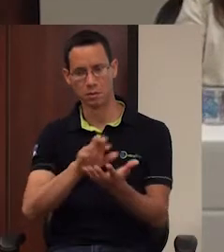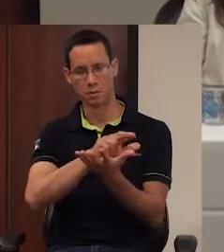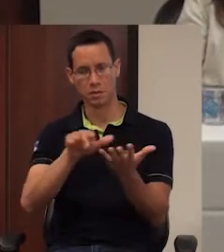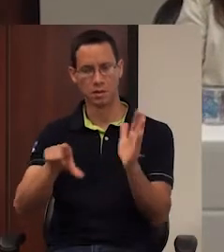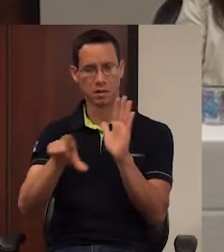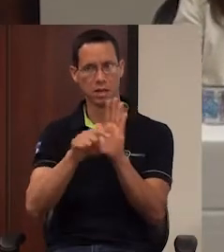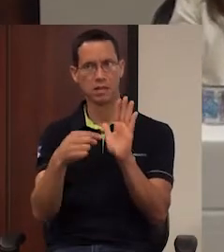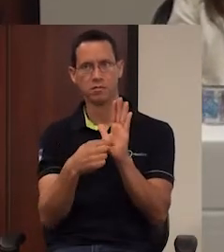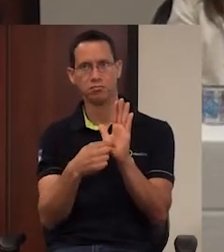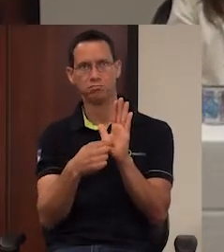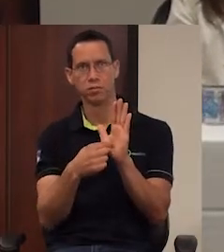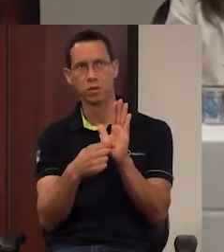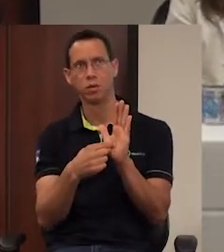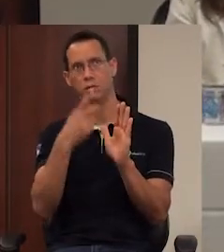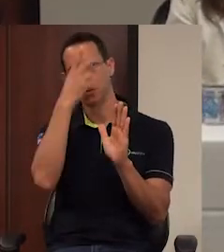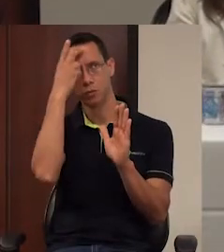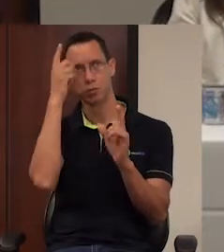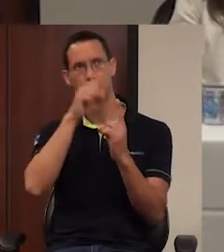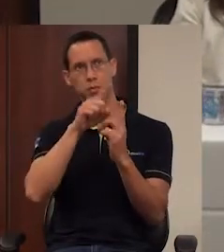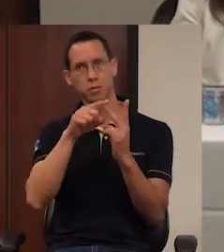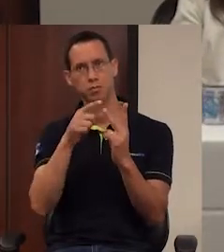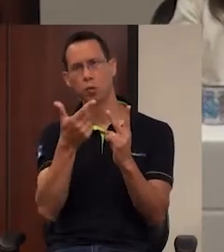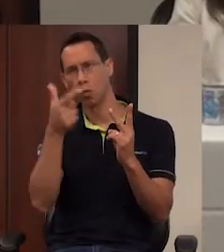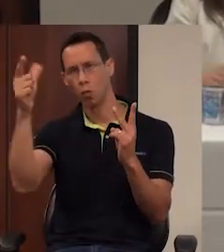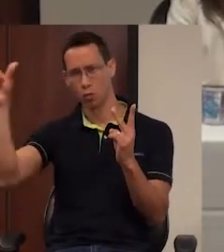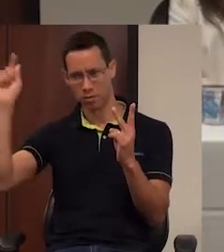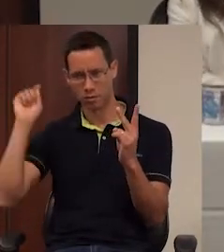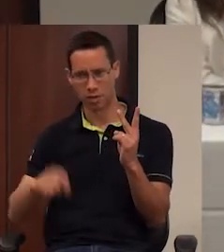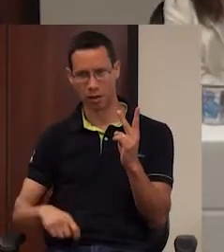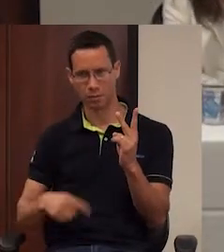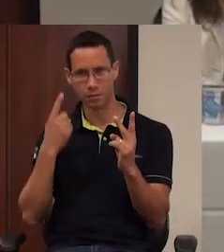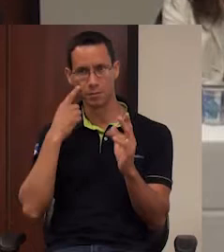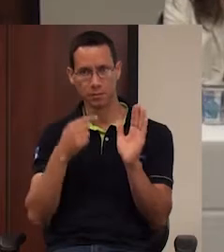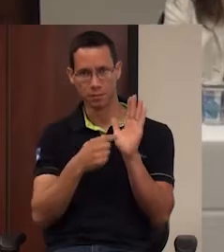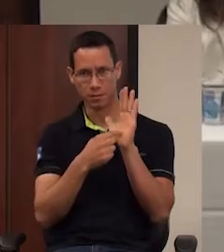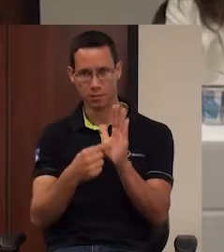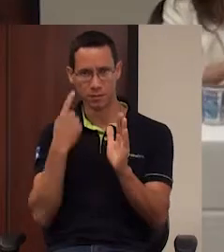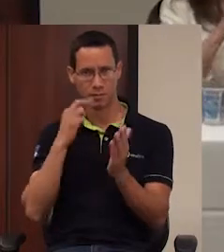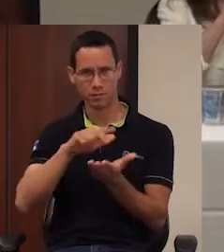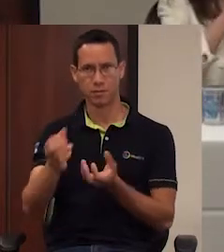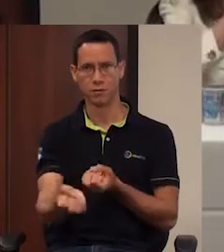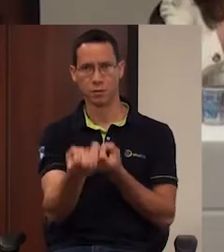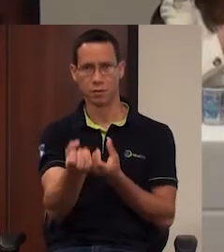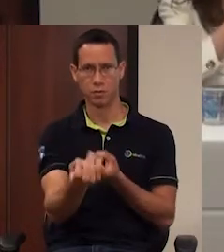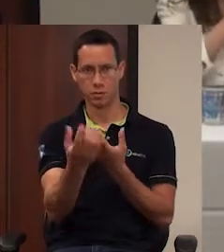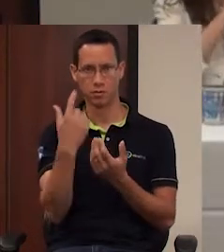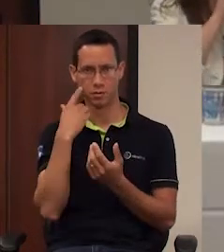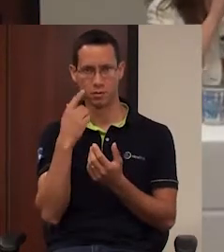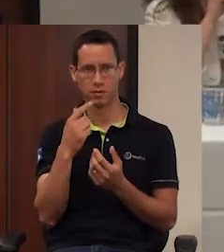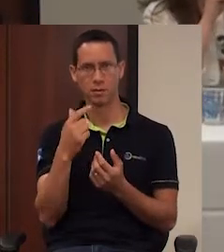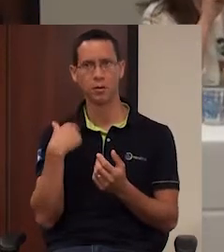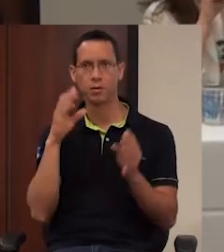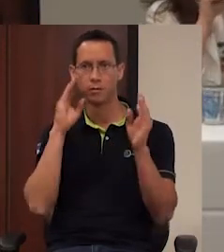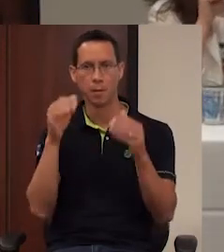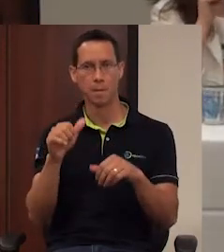lei colocou, quer dizer, 2 pessoas que provejam um apoio? Então, eu trouxe para vocês aqui uma série de informações. A minha intenção é mais